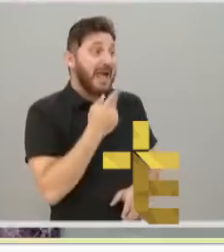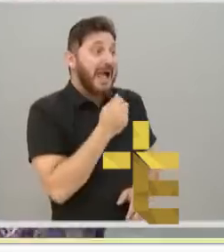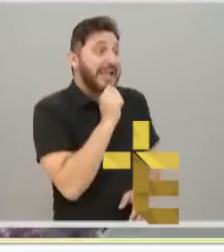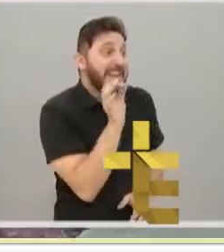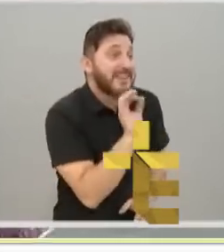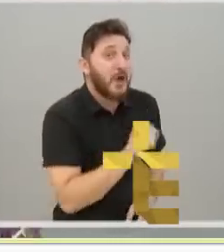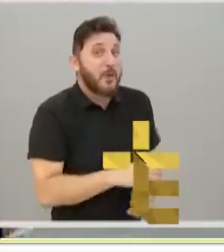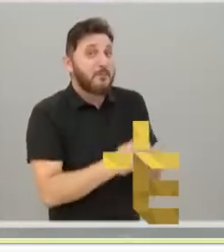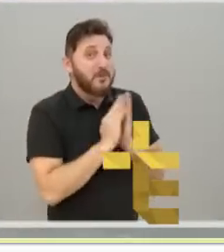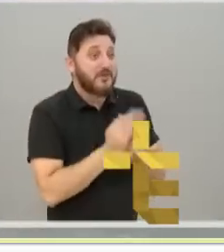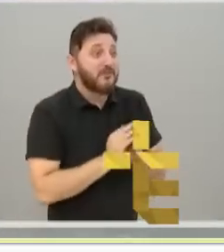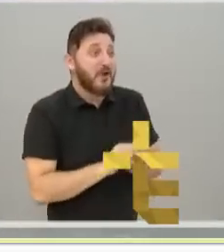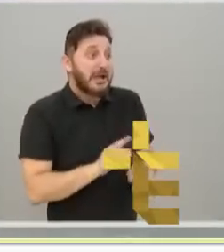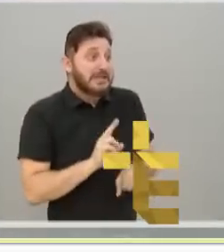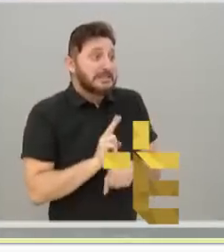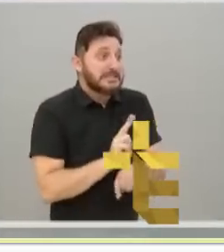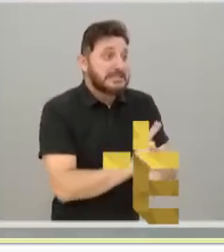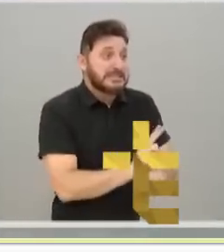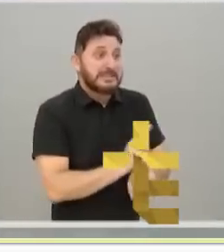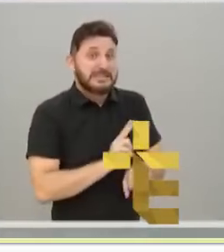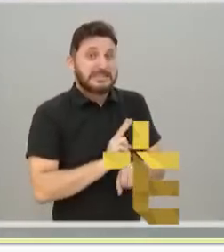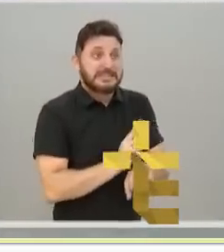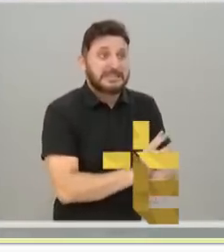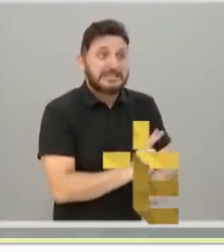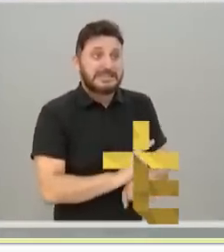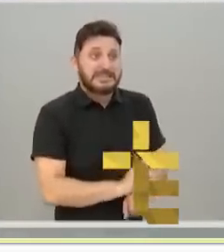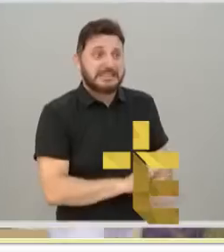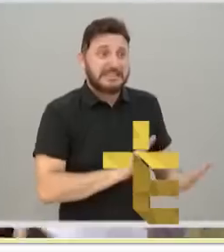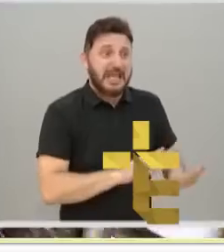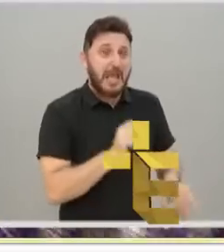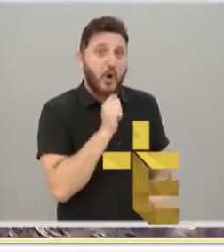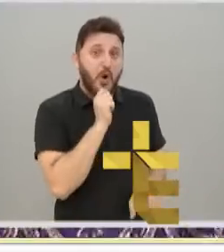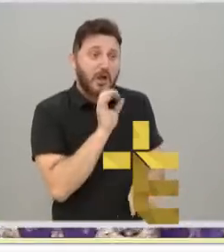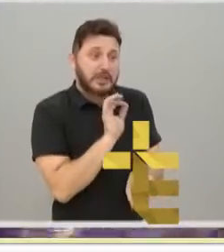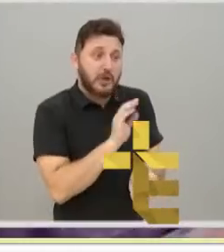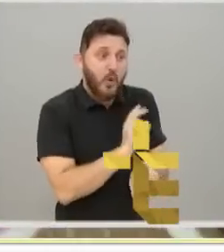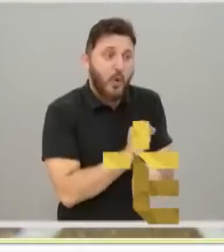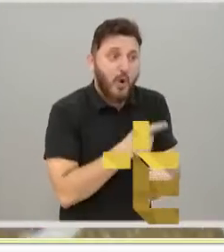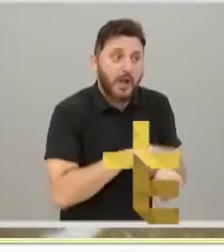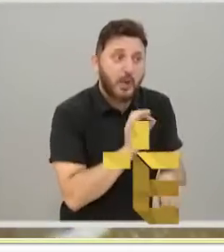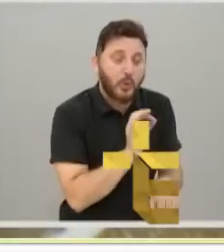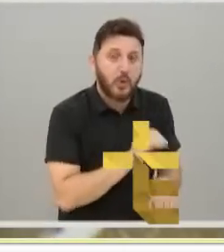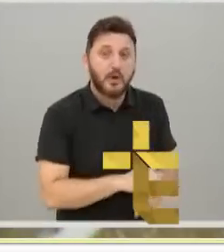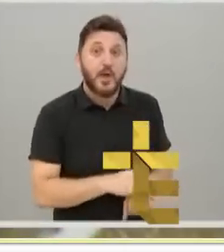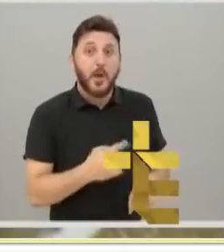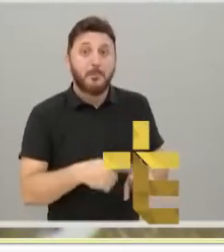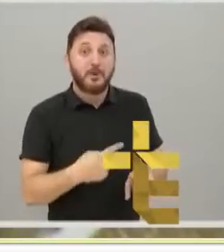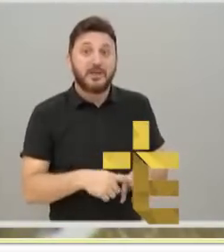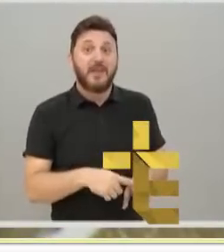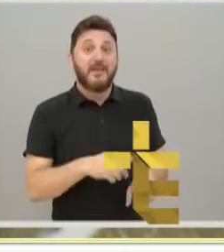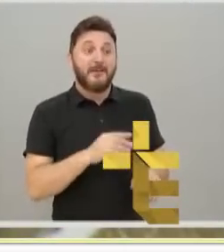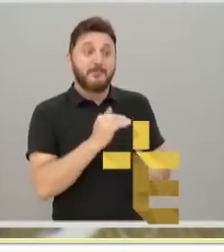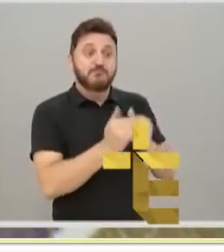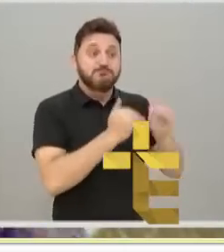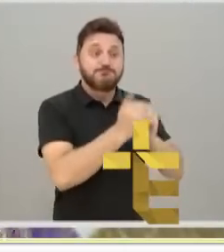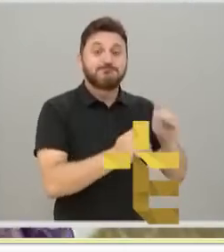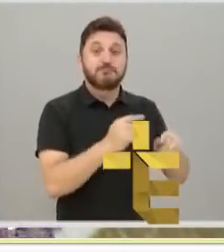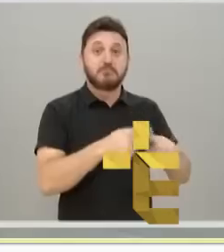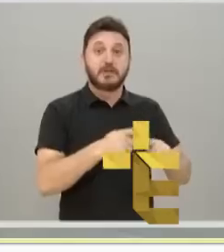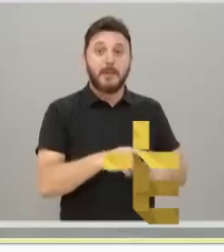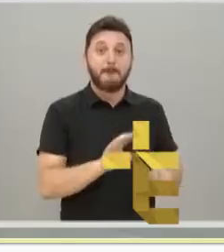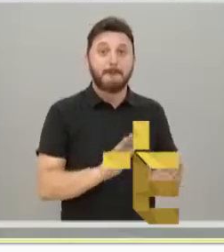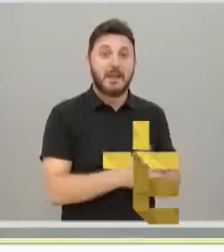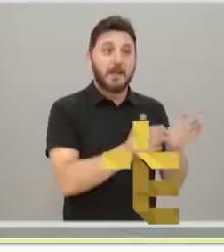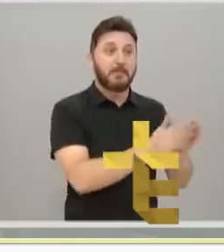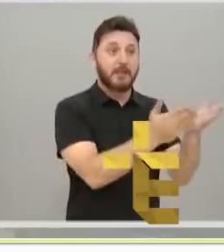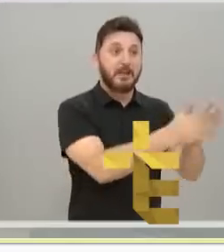se realizava, um outro exorcismo se manifestava, para que as pessoas pudessem crer. Por isso Jesus